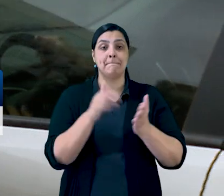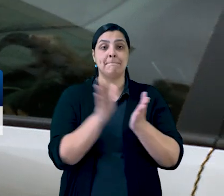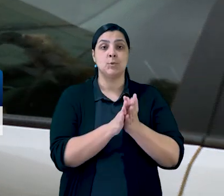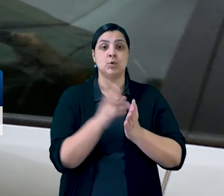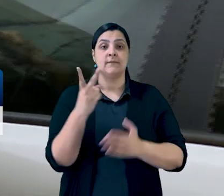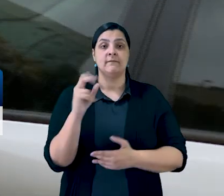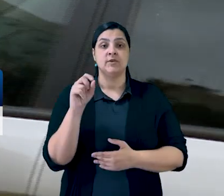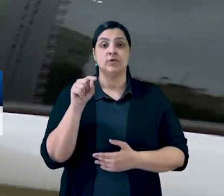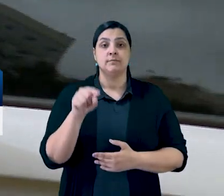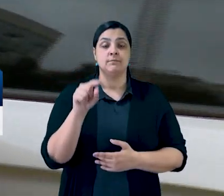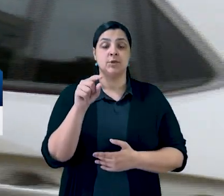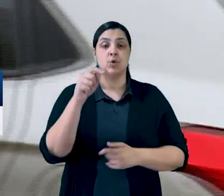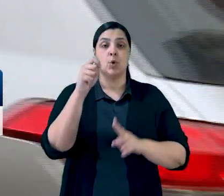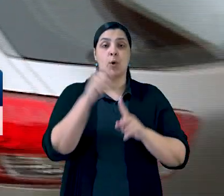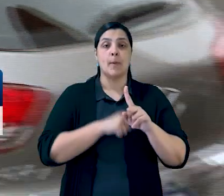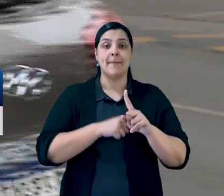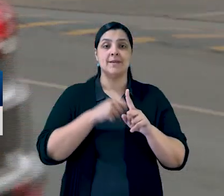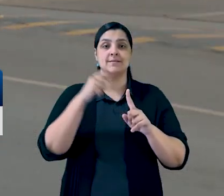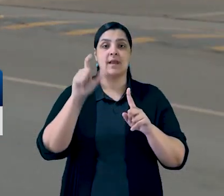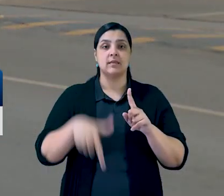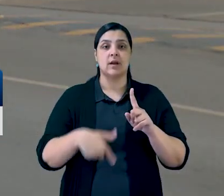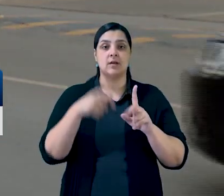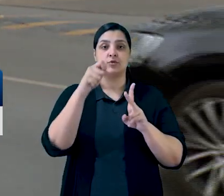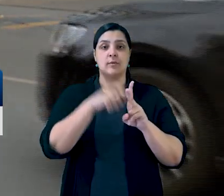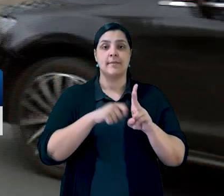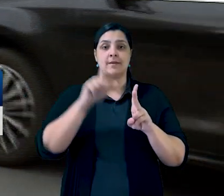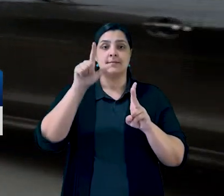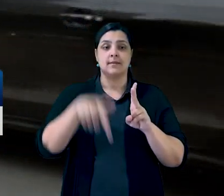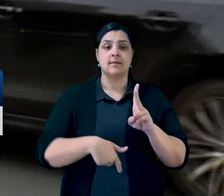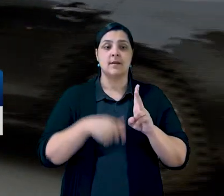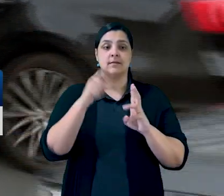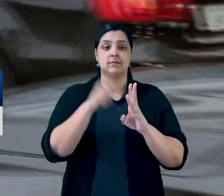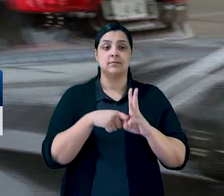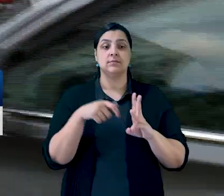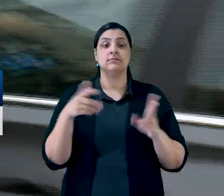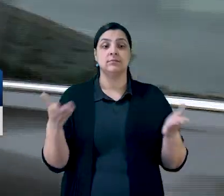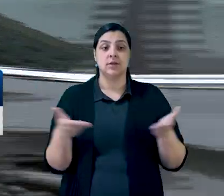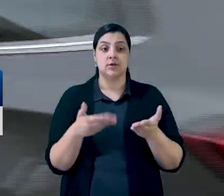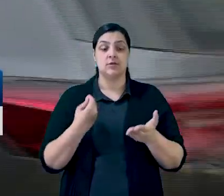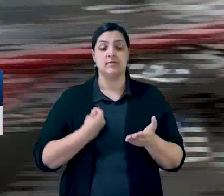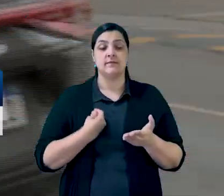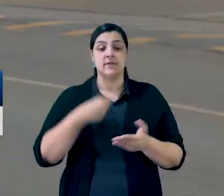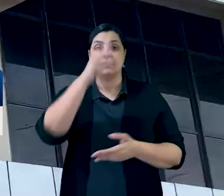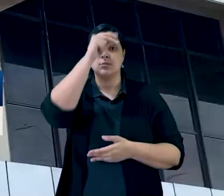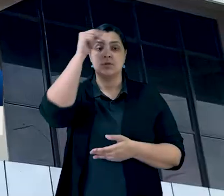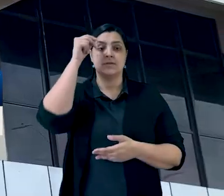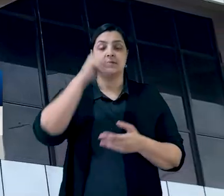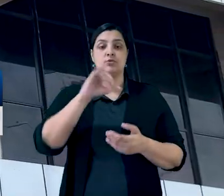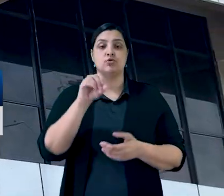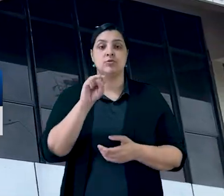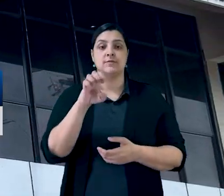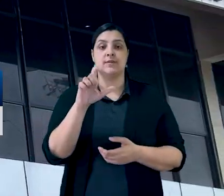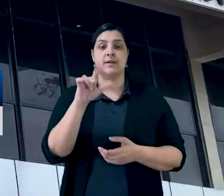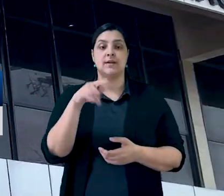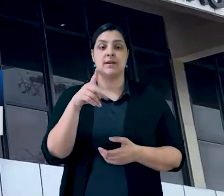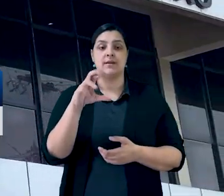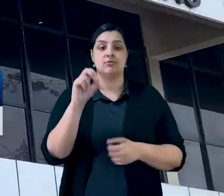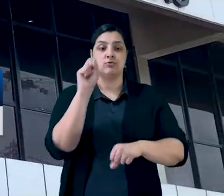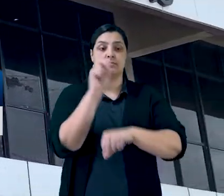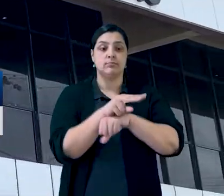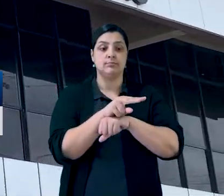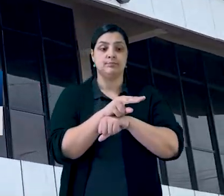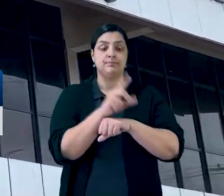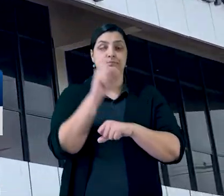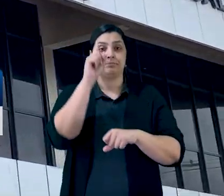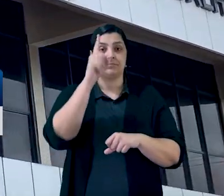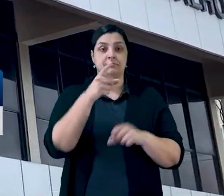previa multa de R$20 mil por mês de atraso para o então gestor e para o município. José Leandro Maciel